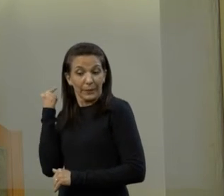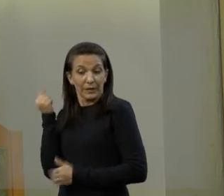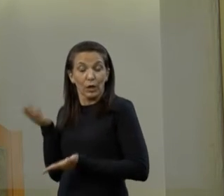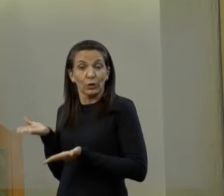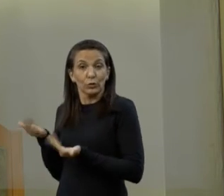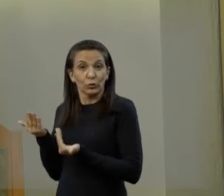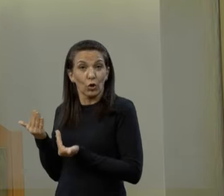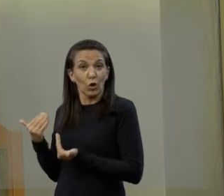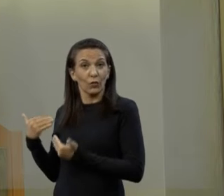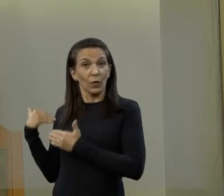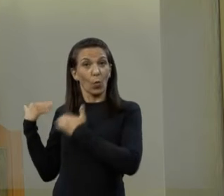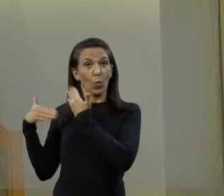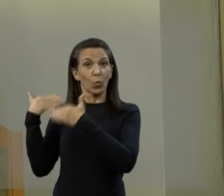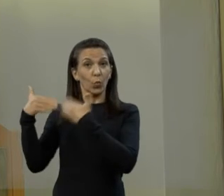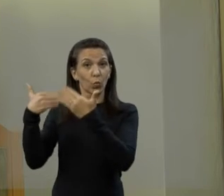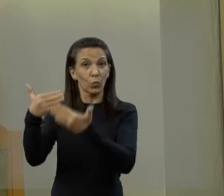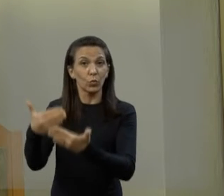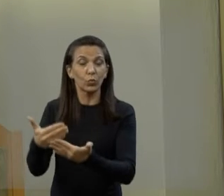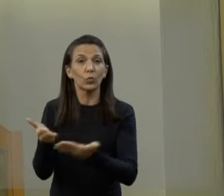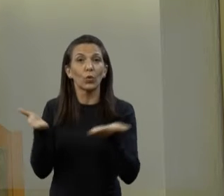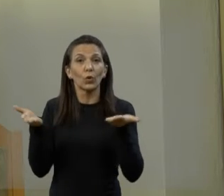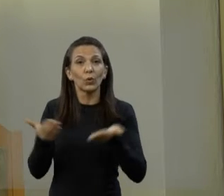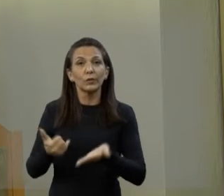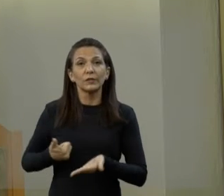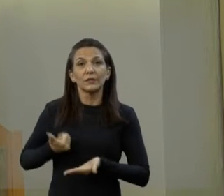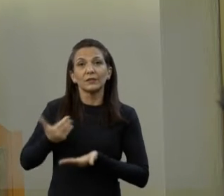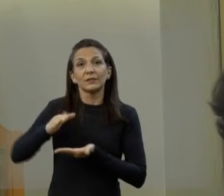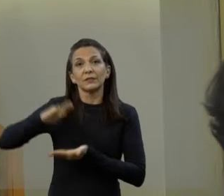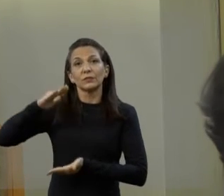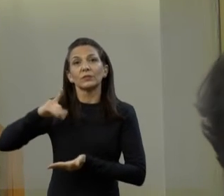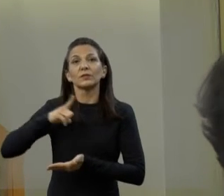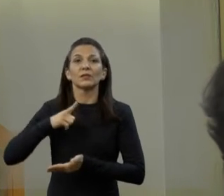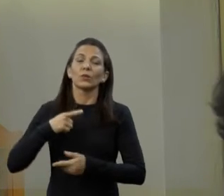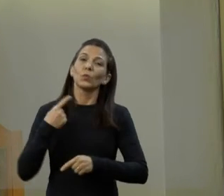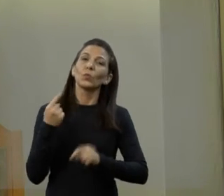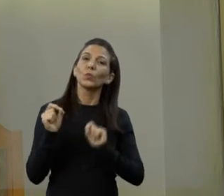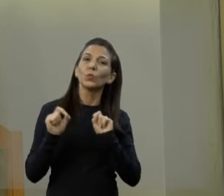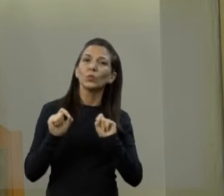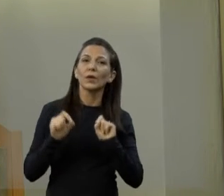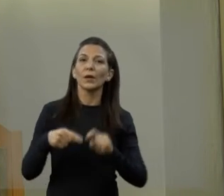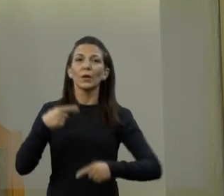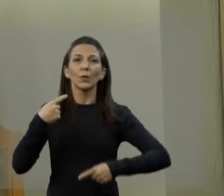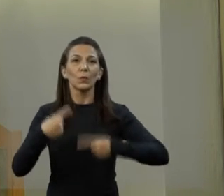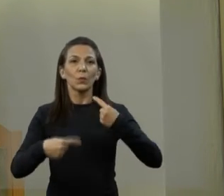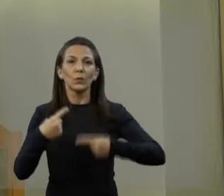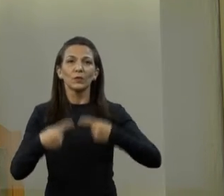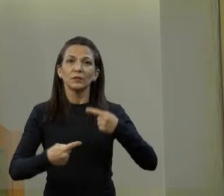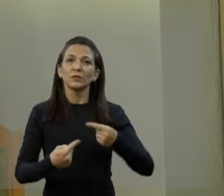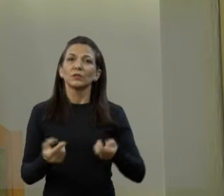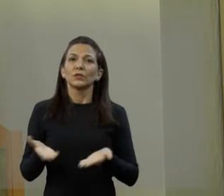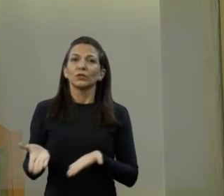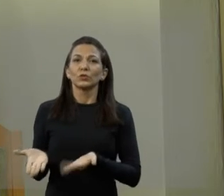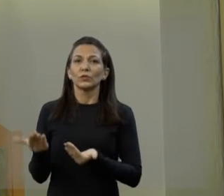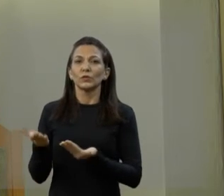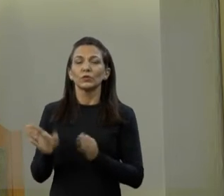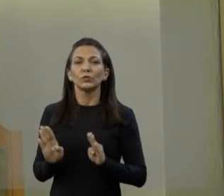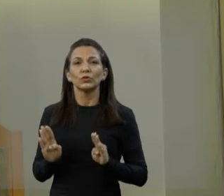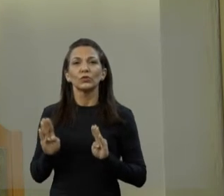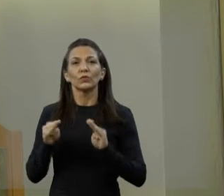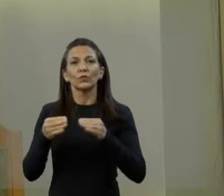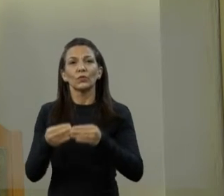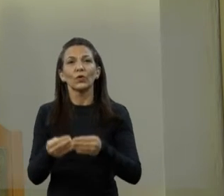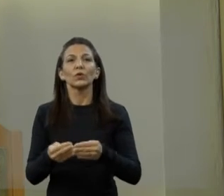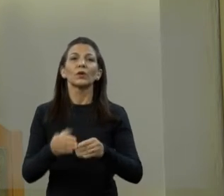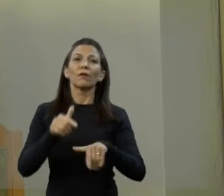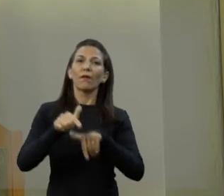a gente precisa entender de que essas de que as políticas para juventude precisam contemplar a questão